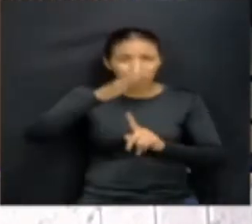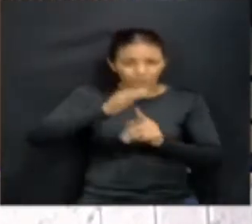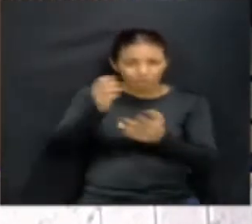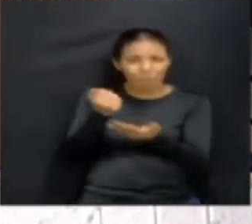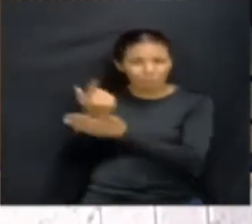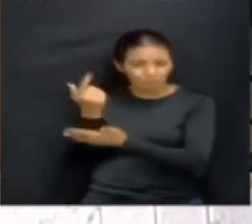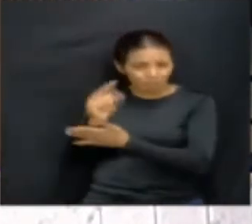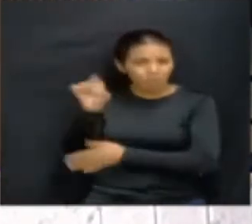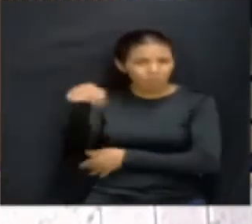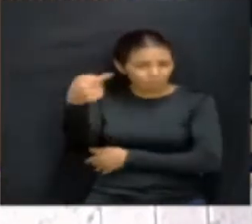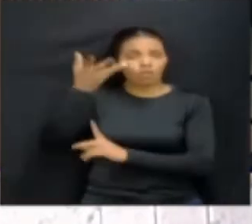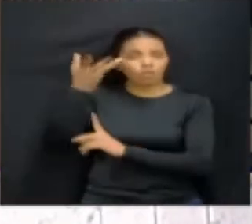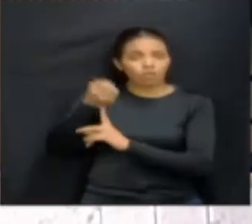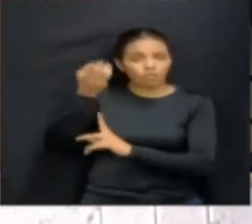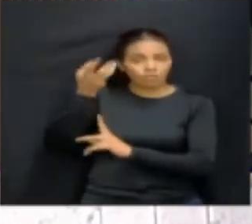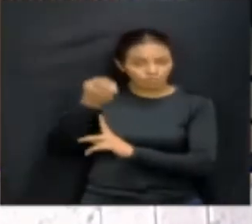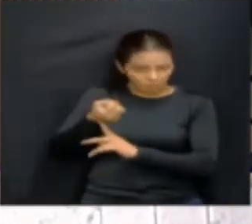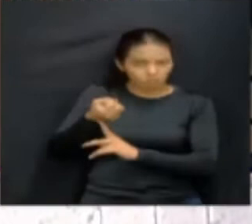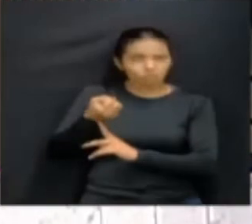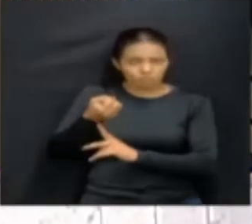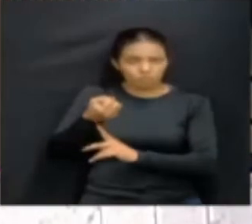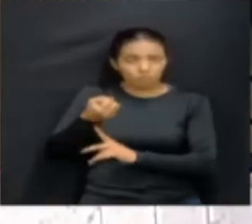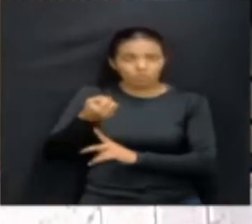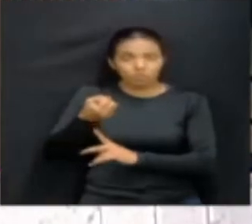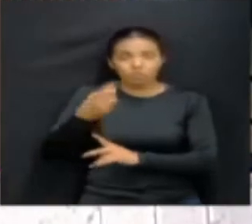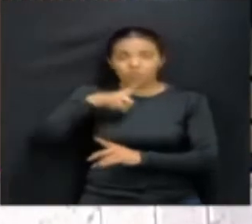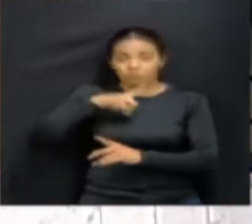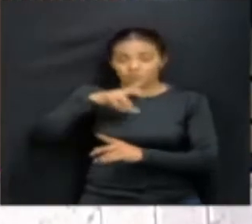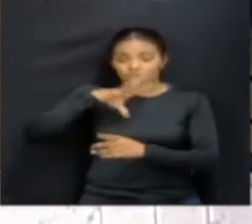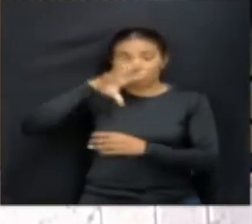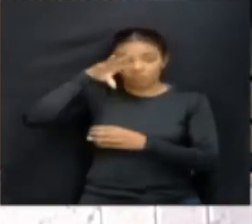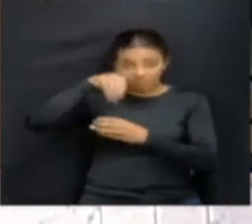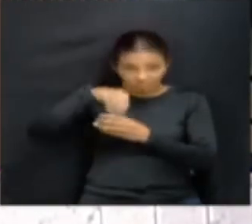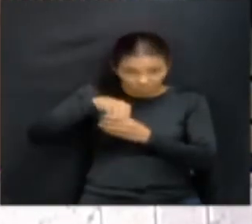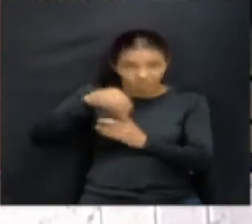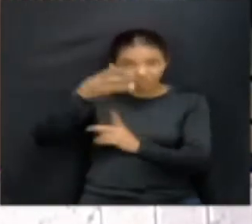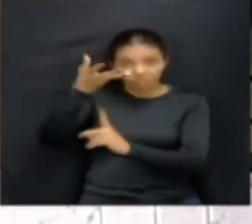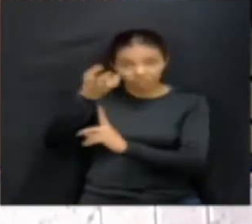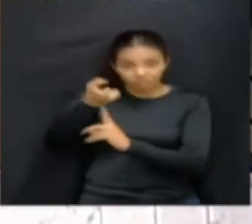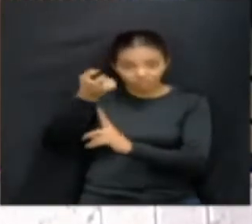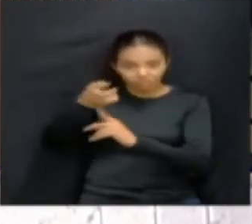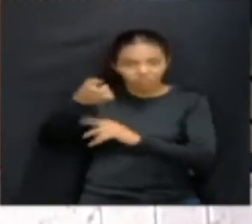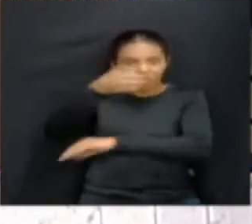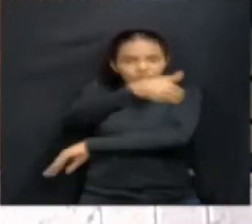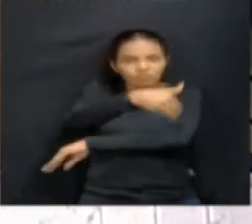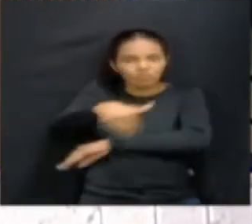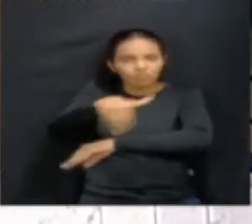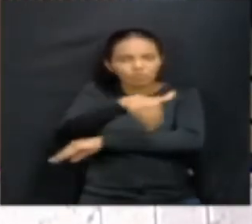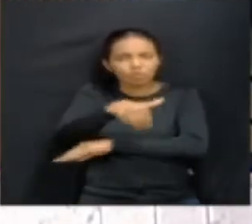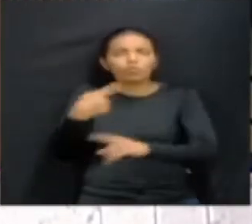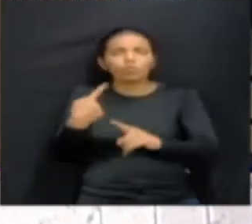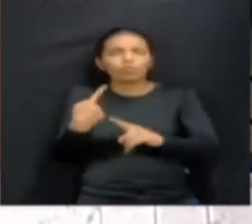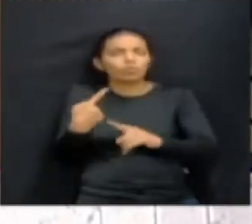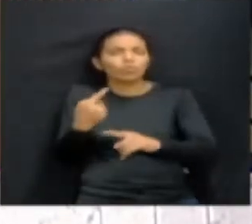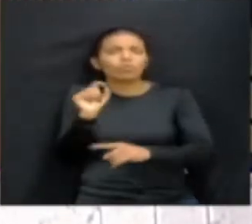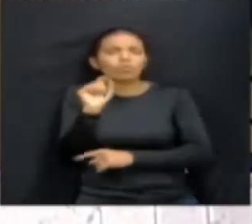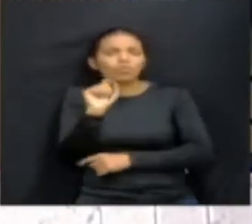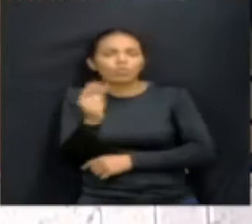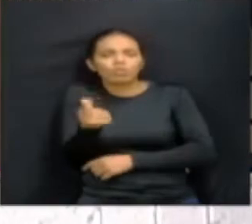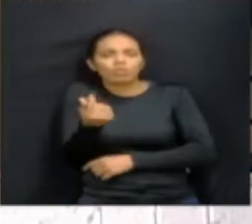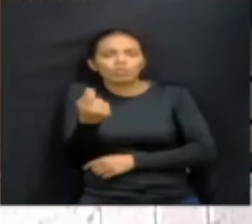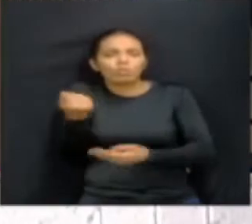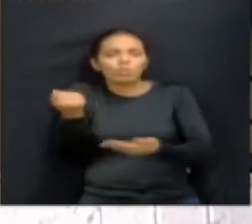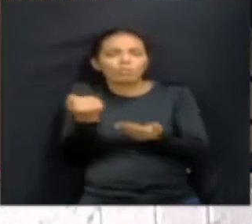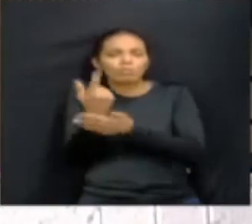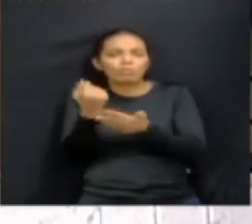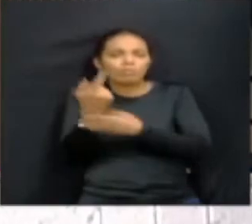ele colocou tacitamente é mais importante a conexão de wi-fi nas rodovias do que o preço da tarifa segundo uma